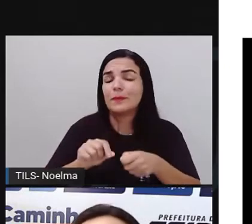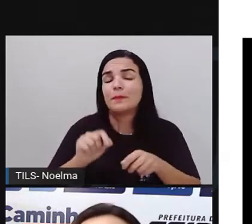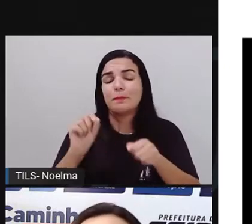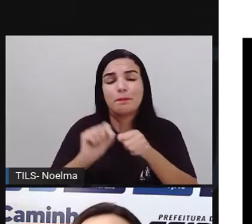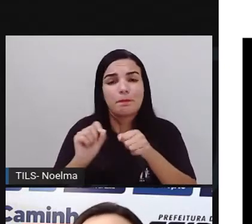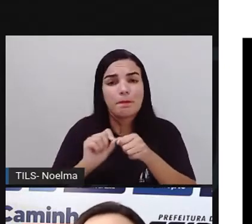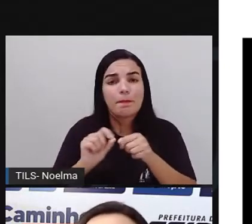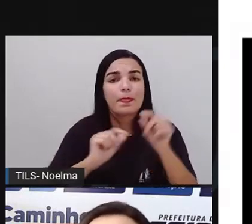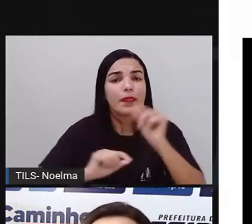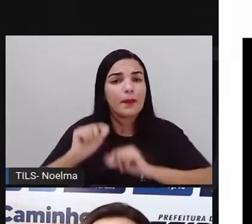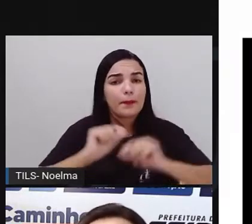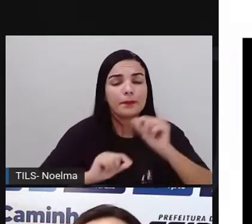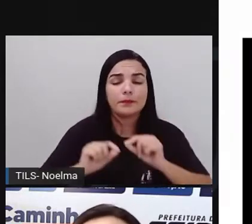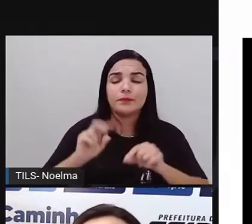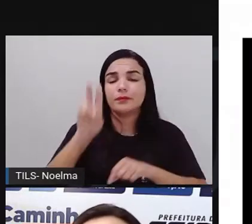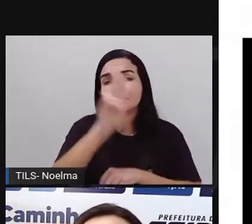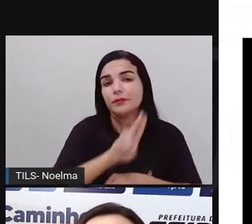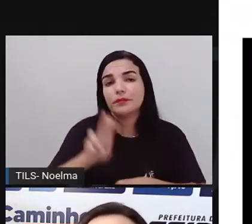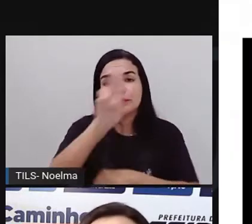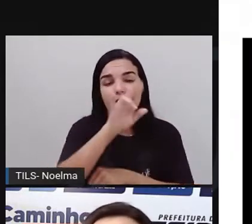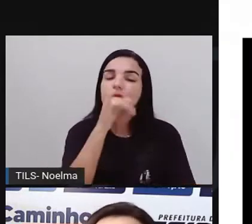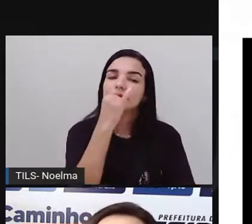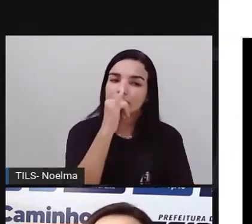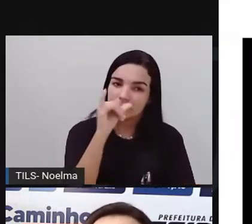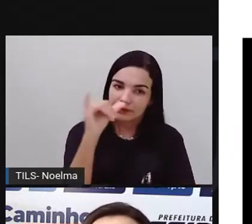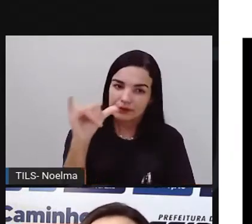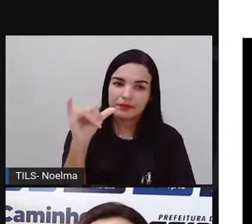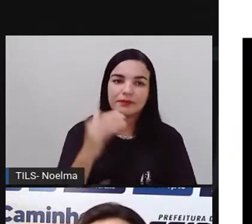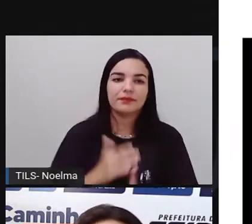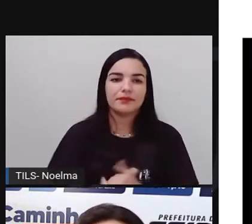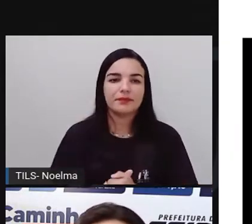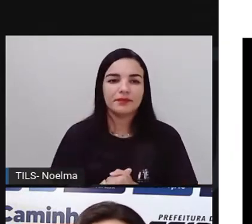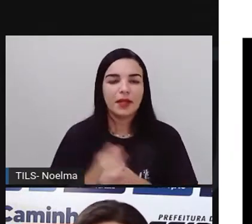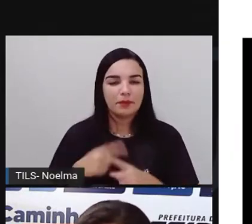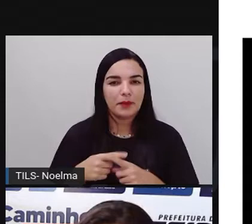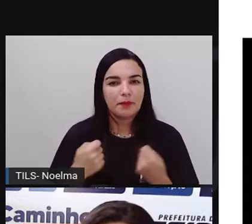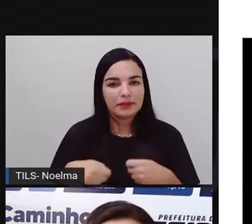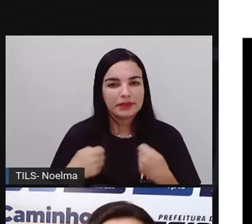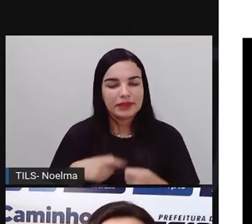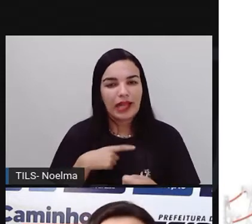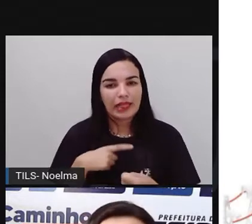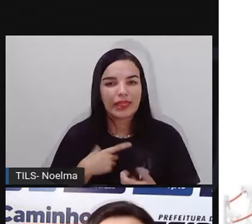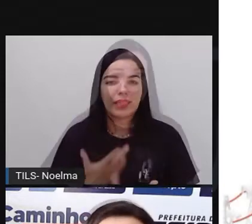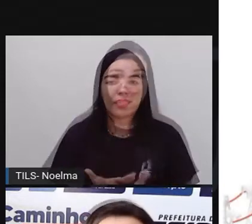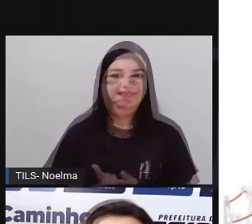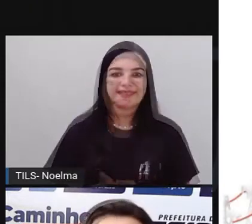que nós precisamos da eletricidade para que eles funcionem.